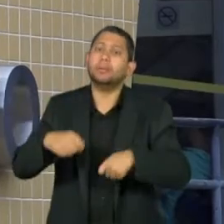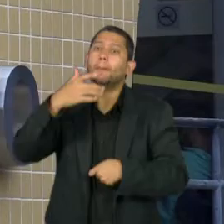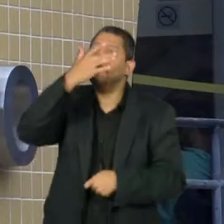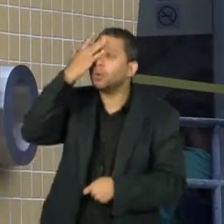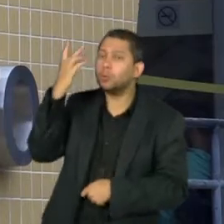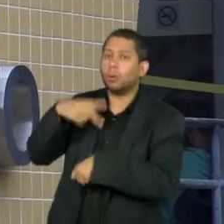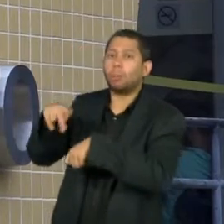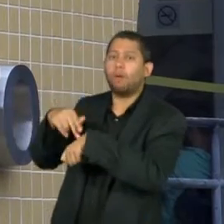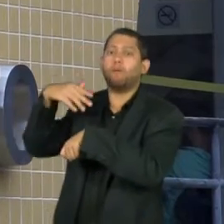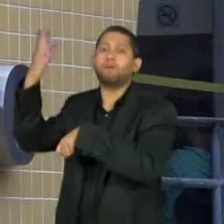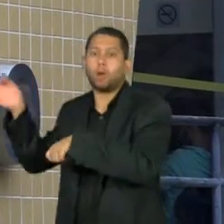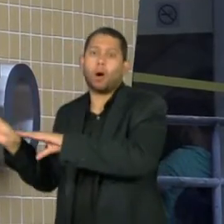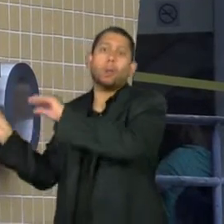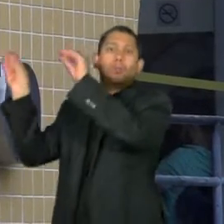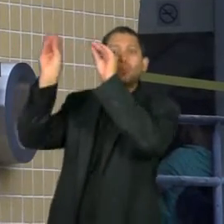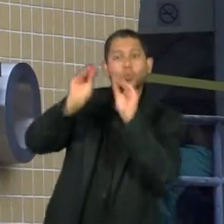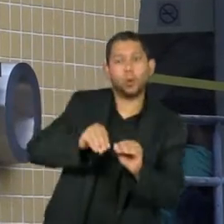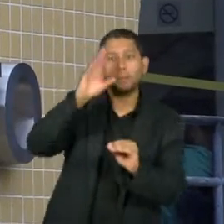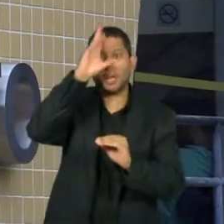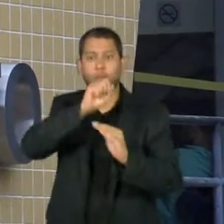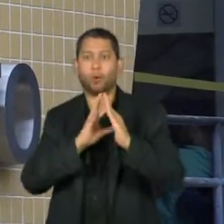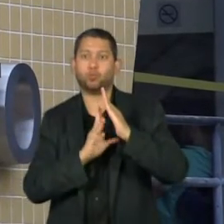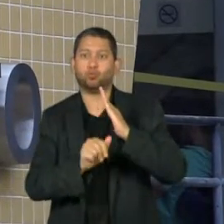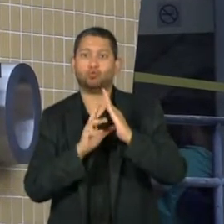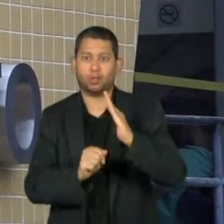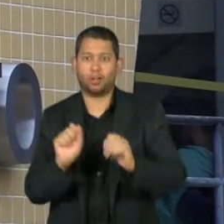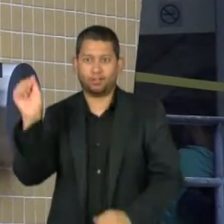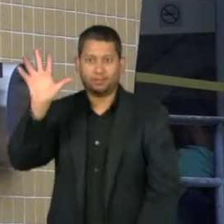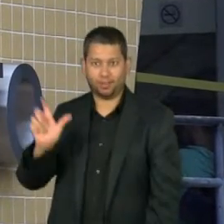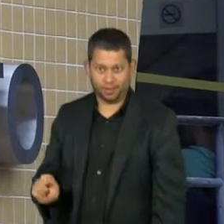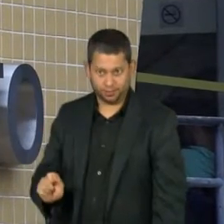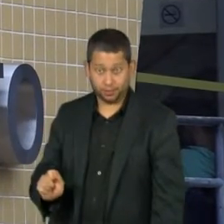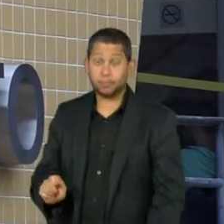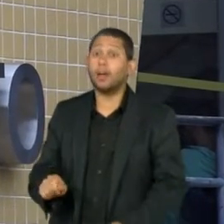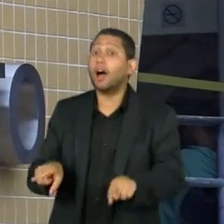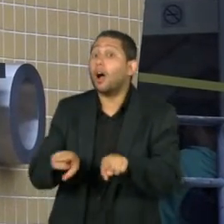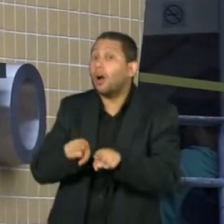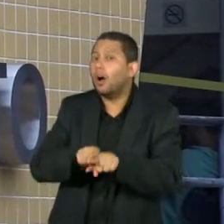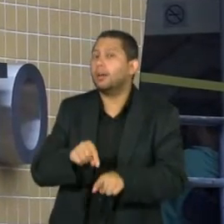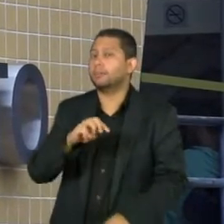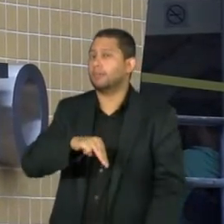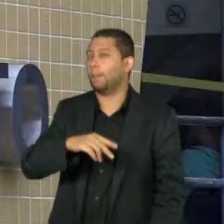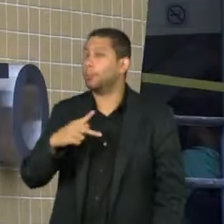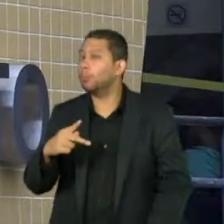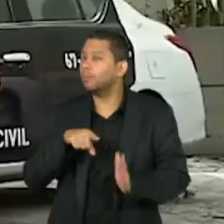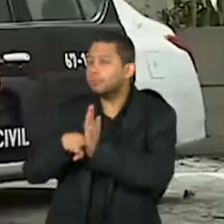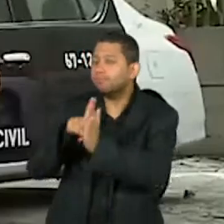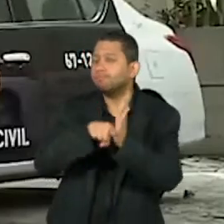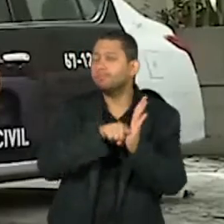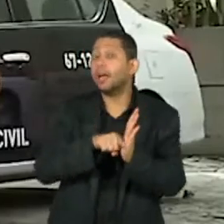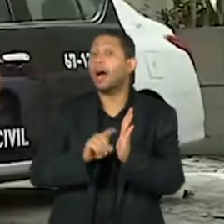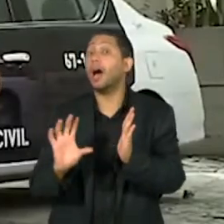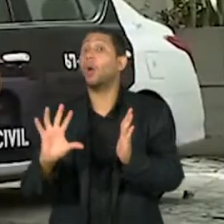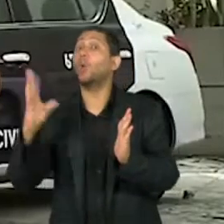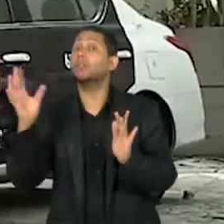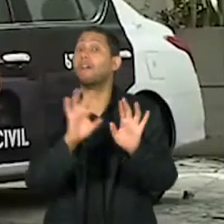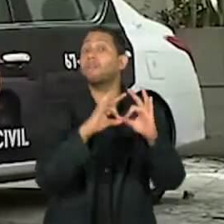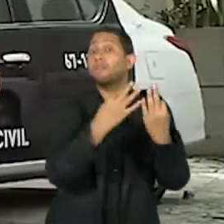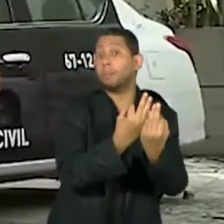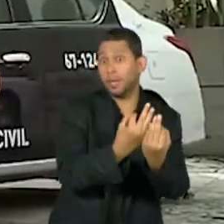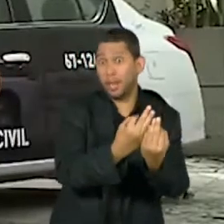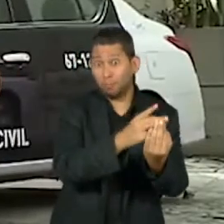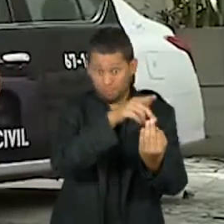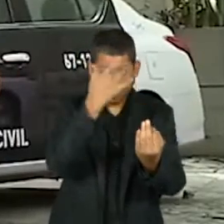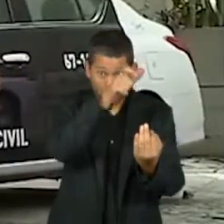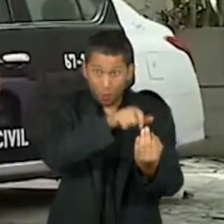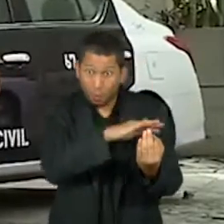Polícia Militar vai investigar as denúncias de intimidação sofrida pela família de Moïse por parte de policiais